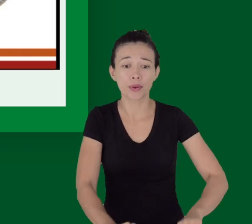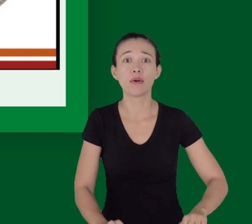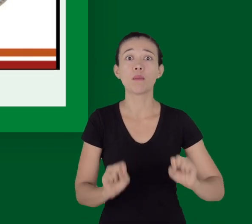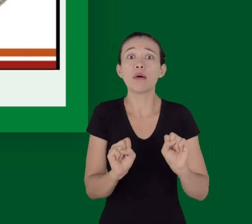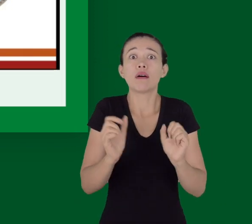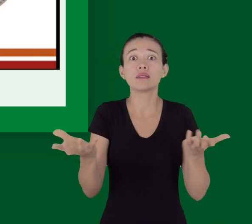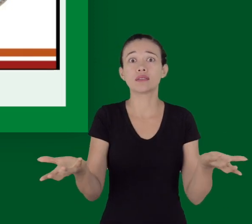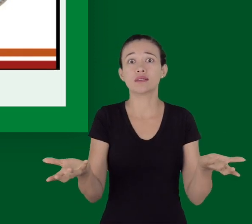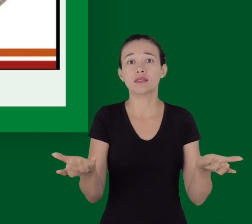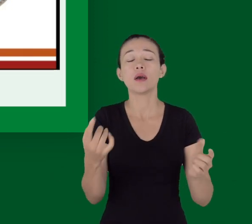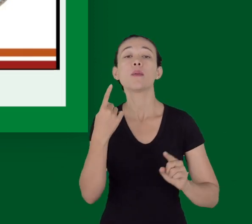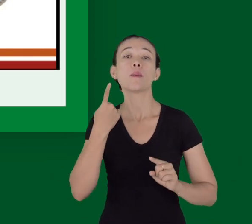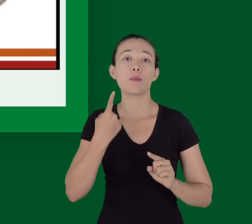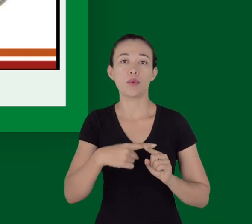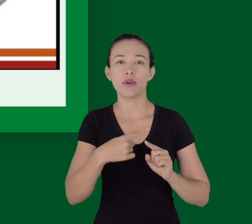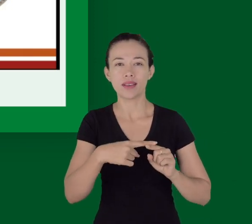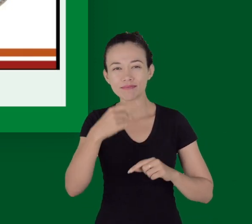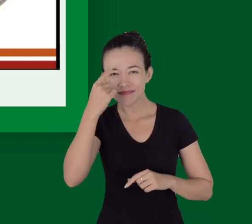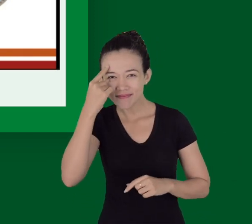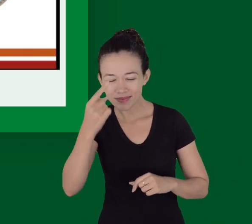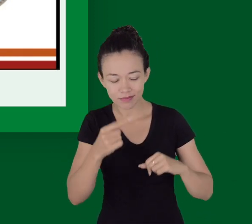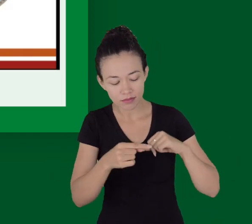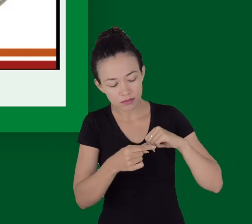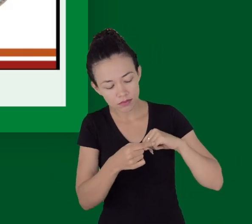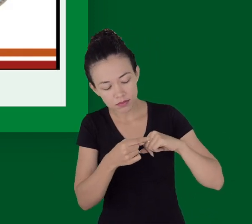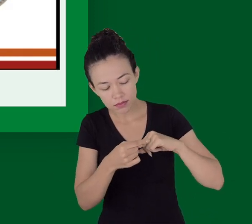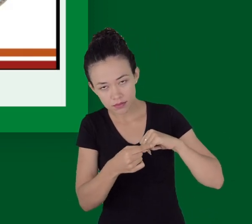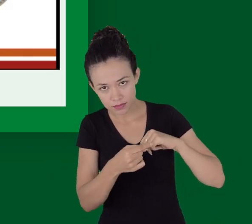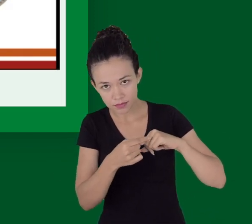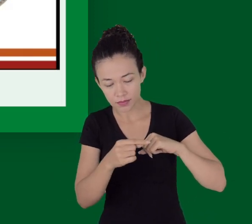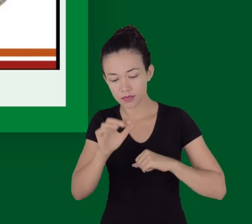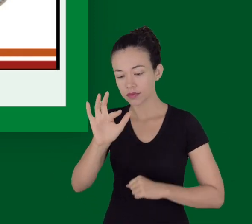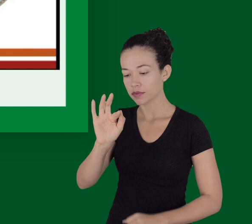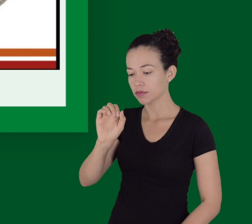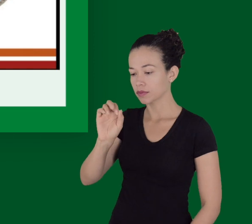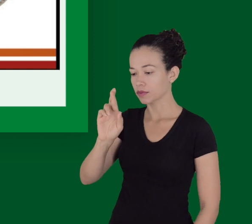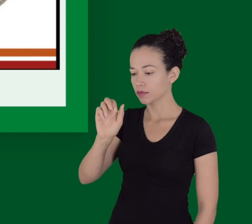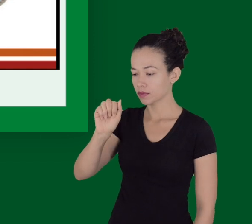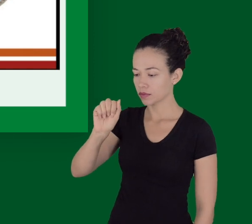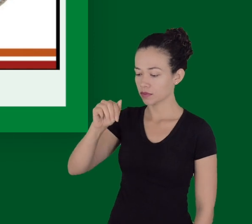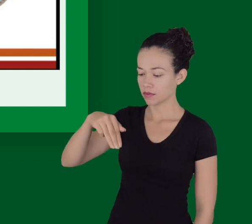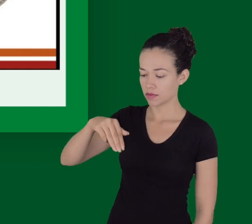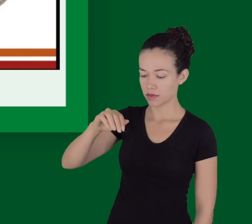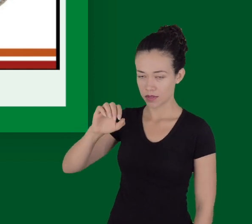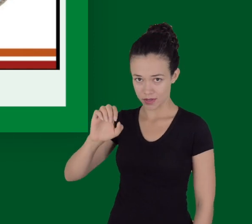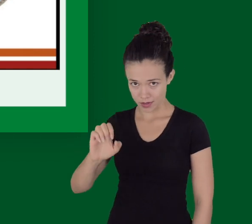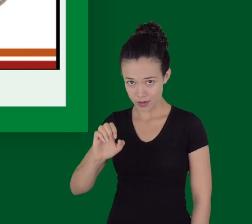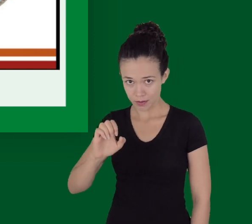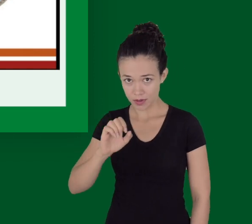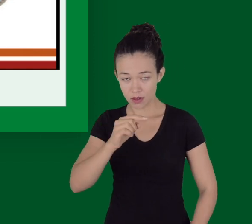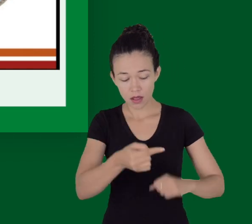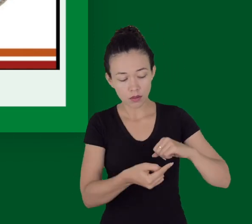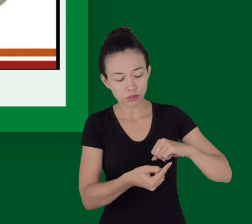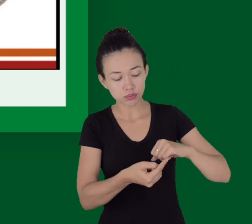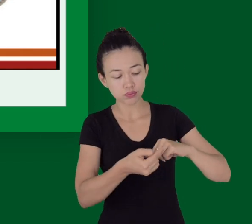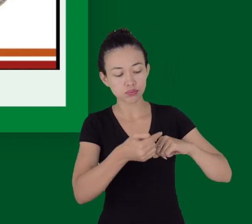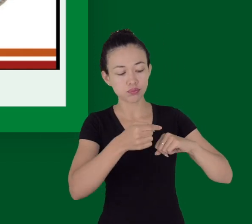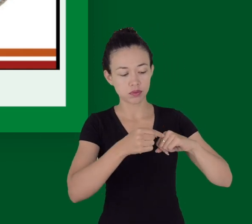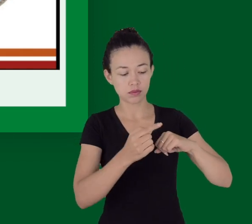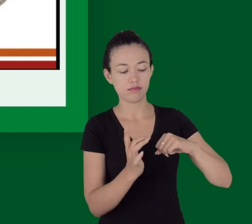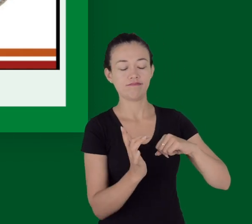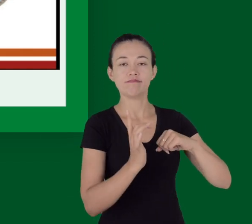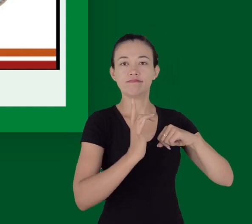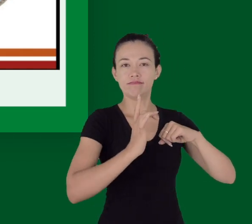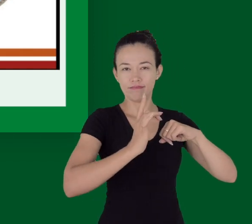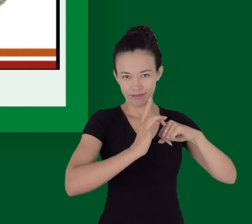grande repercussão. Por quê? Porque, por exemplo, no momento que o líquor passa dos forames intervertebrais, forames laterais,